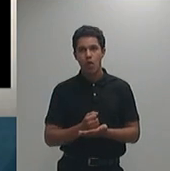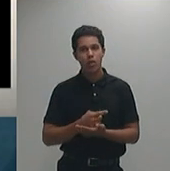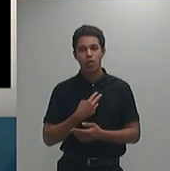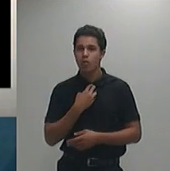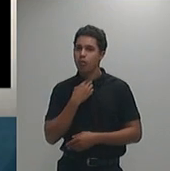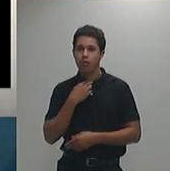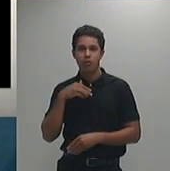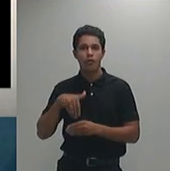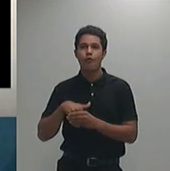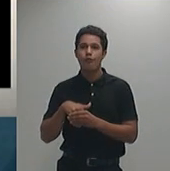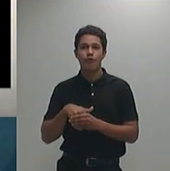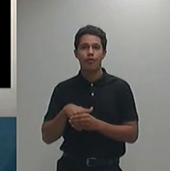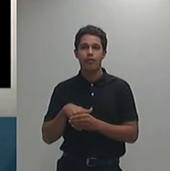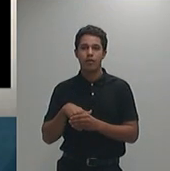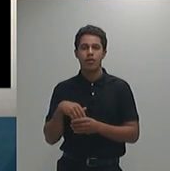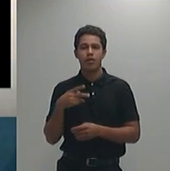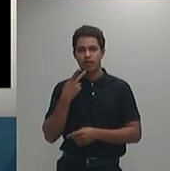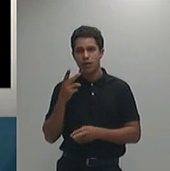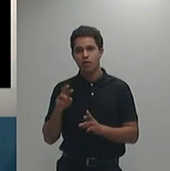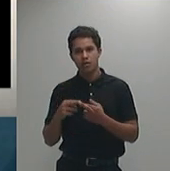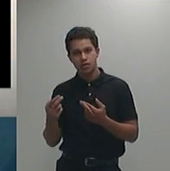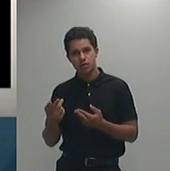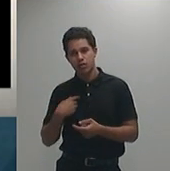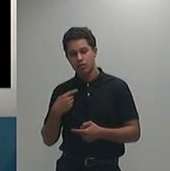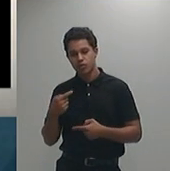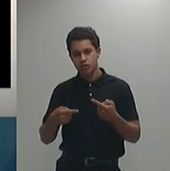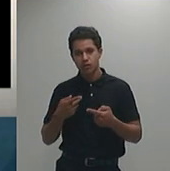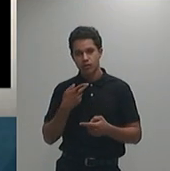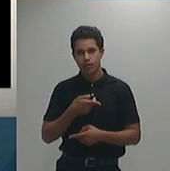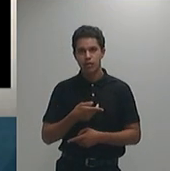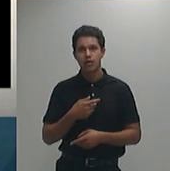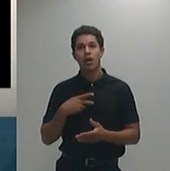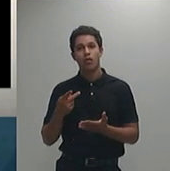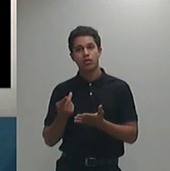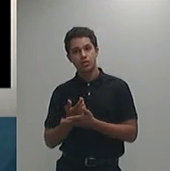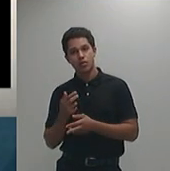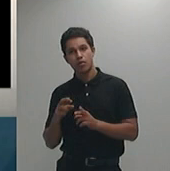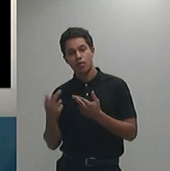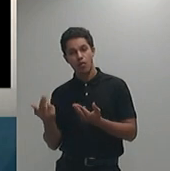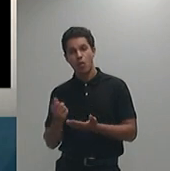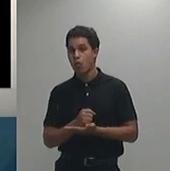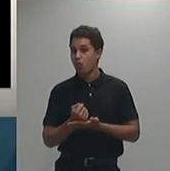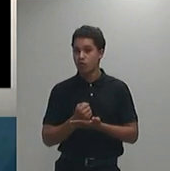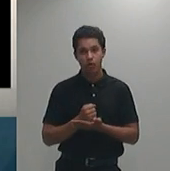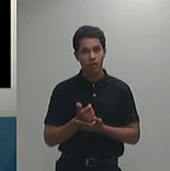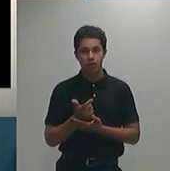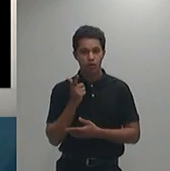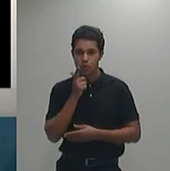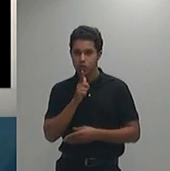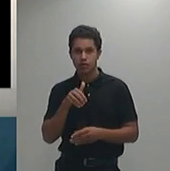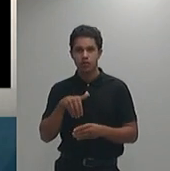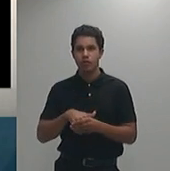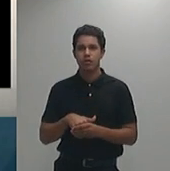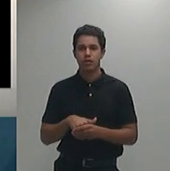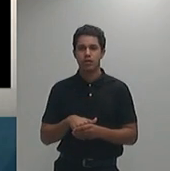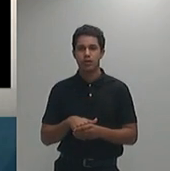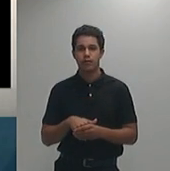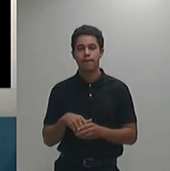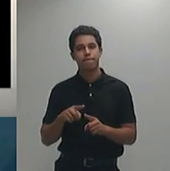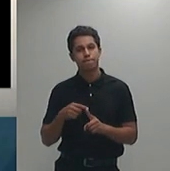houve uma arbitragem para discutir isso houve a assembleia o controlador não voltou e mais